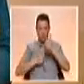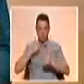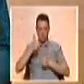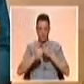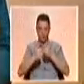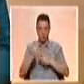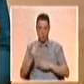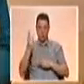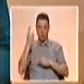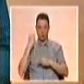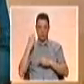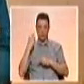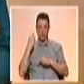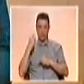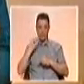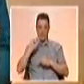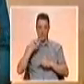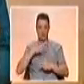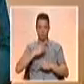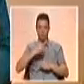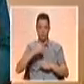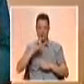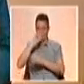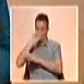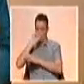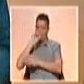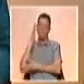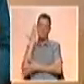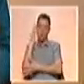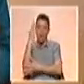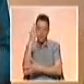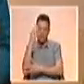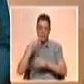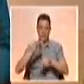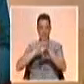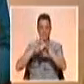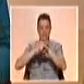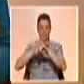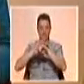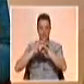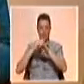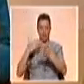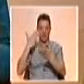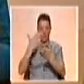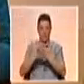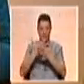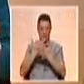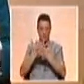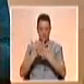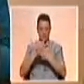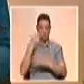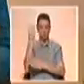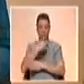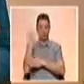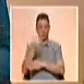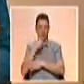Florestis ontem, que foi o Dia Mundial da Floresta, e para sensibilizar mais os